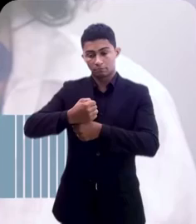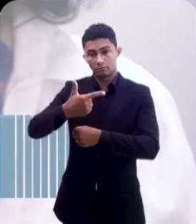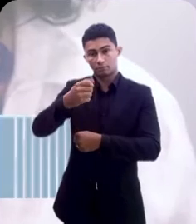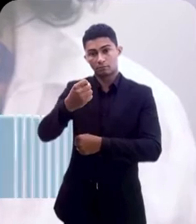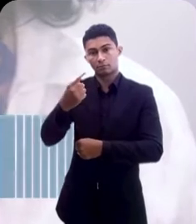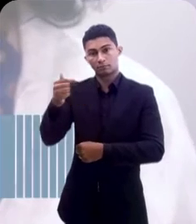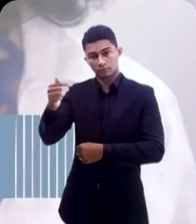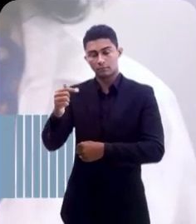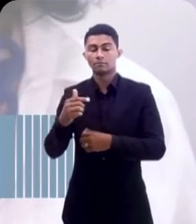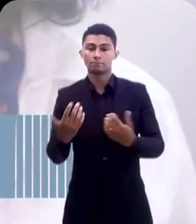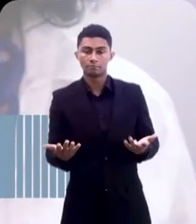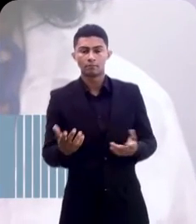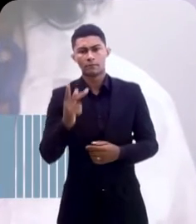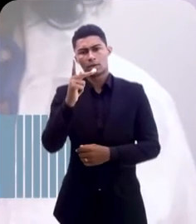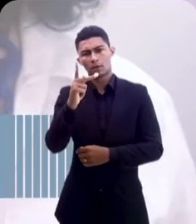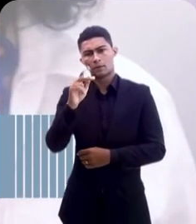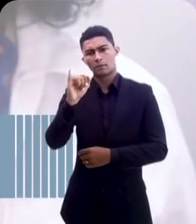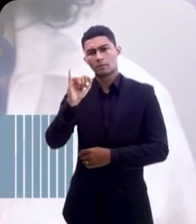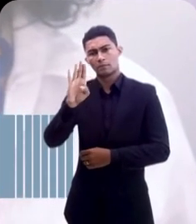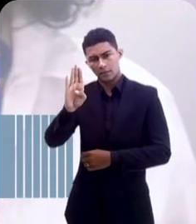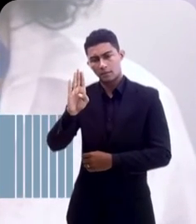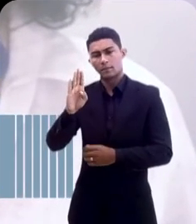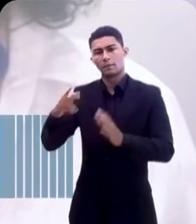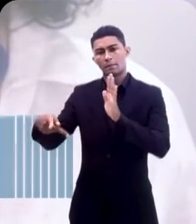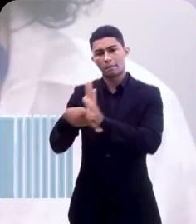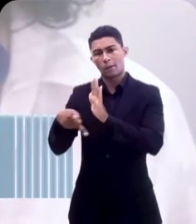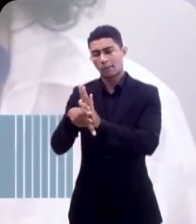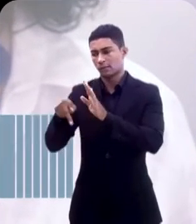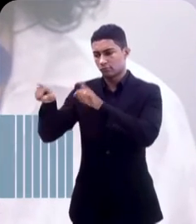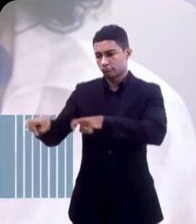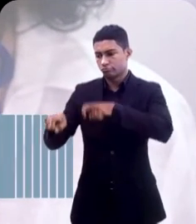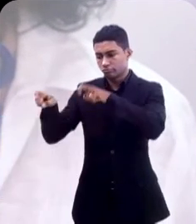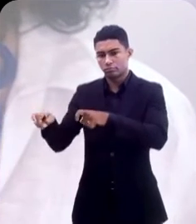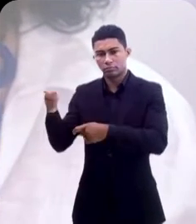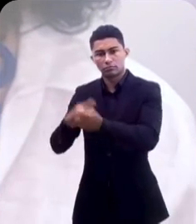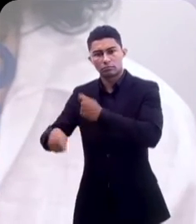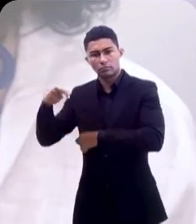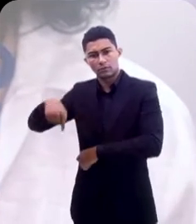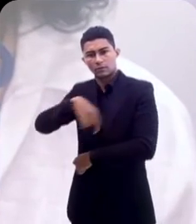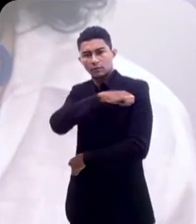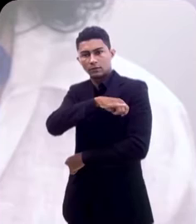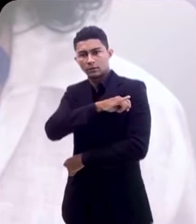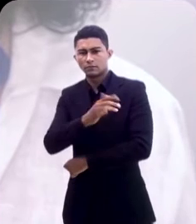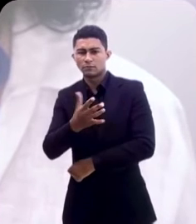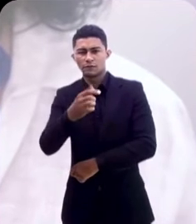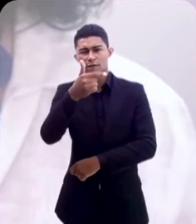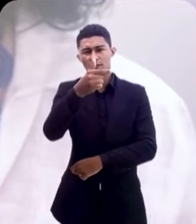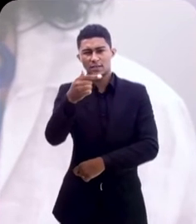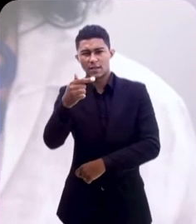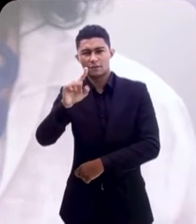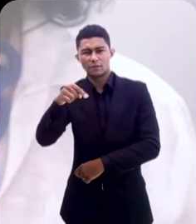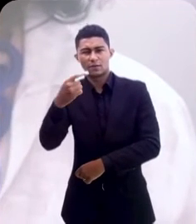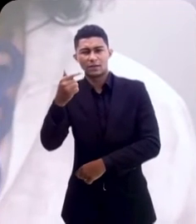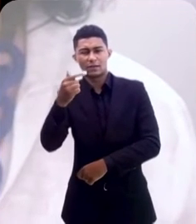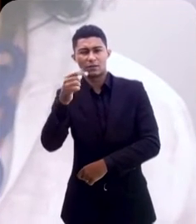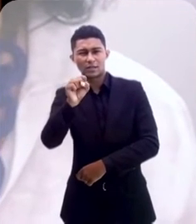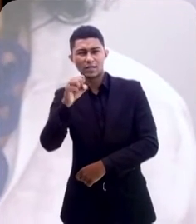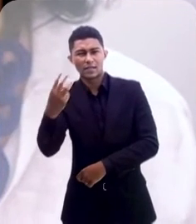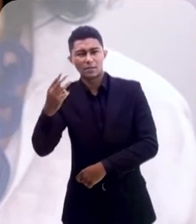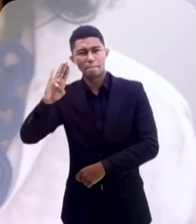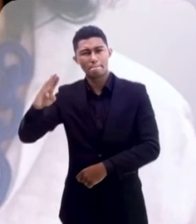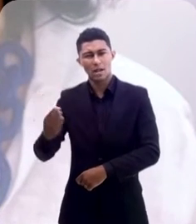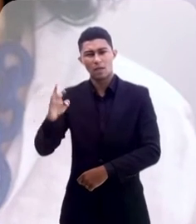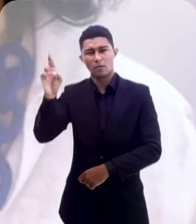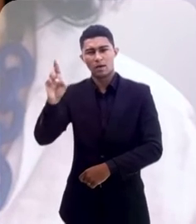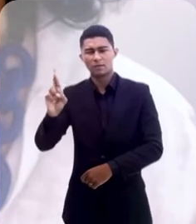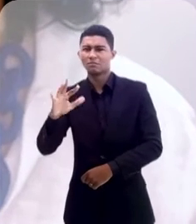Em 2017, o PIB, Produto Interno Bruto do Agronegócio do Rio de Janeiro, foi estimado em 27,86 bilhões de reais, o